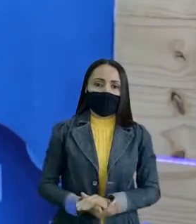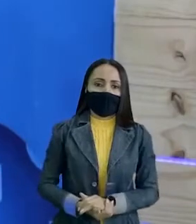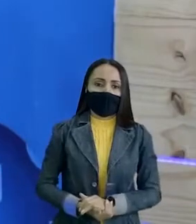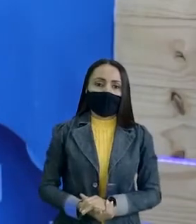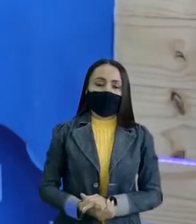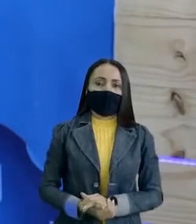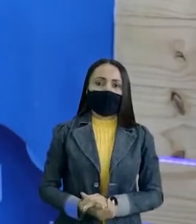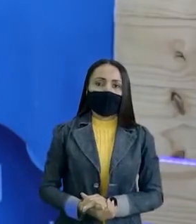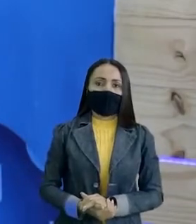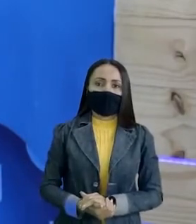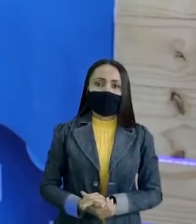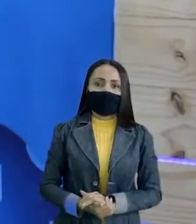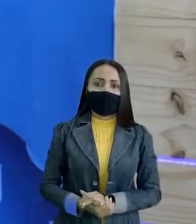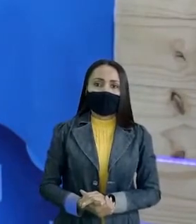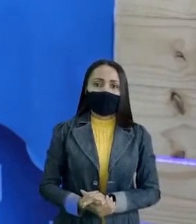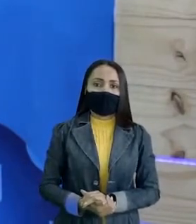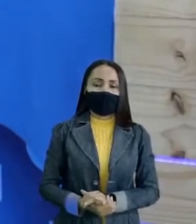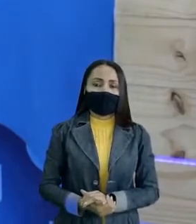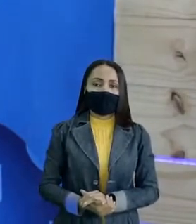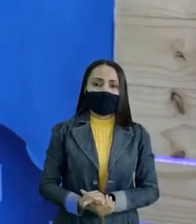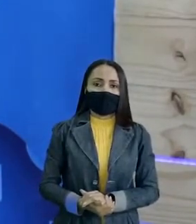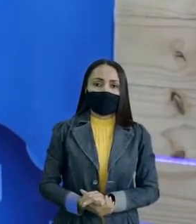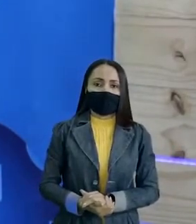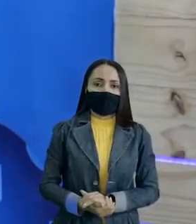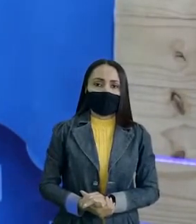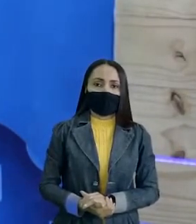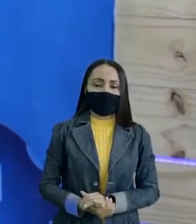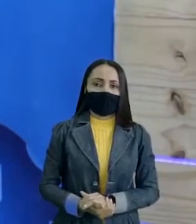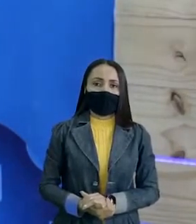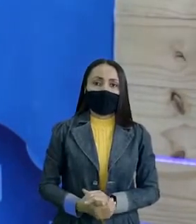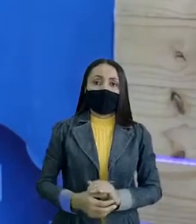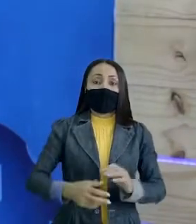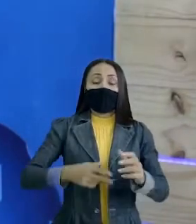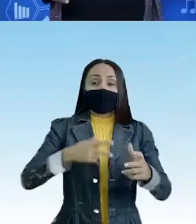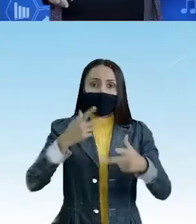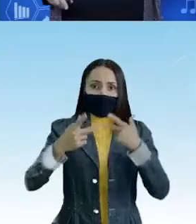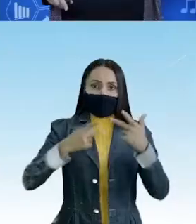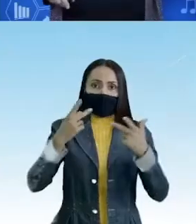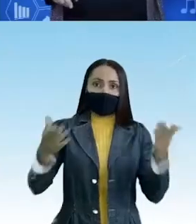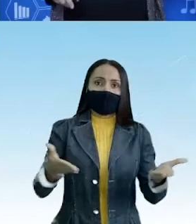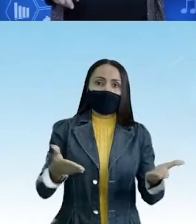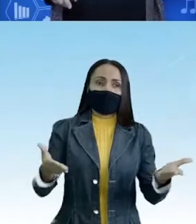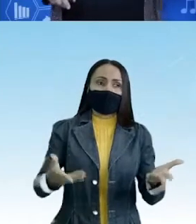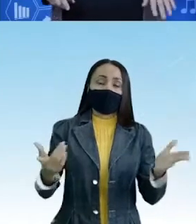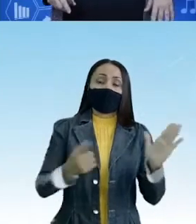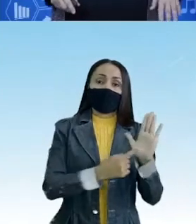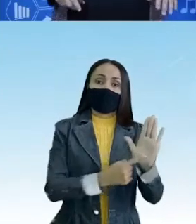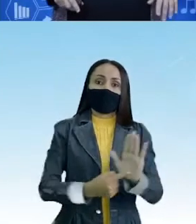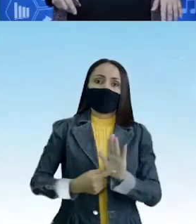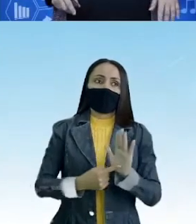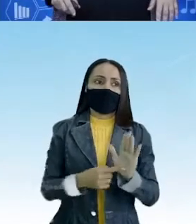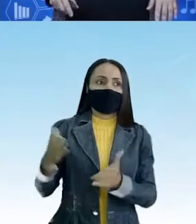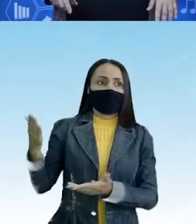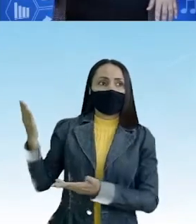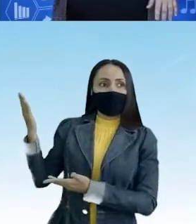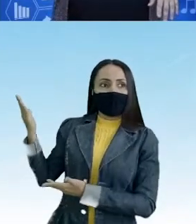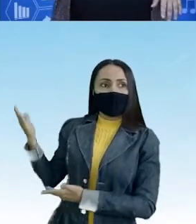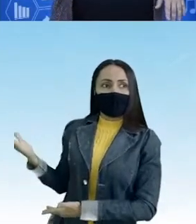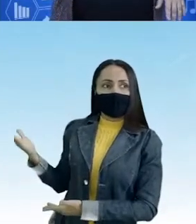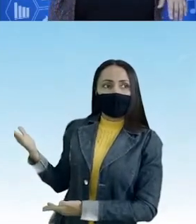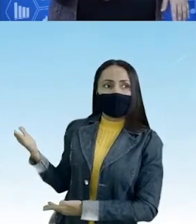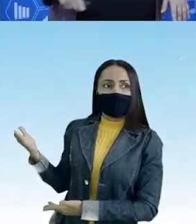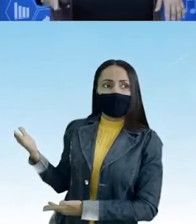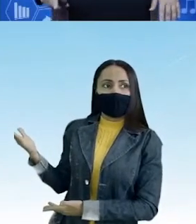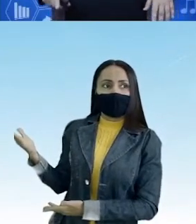venha. Então, bora lá. Aí eu estou botando, falei, né? E agora eu estou mostrando o que eu acabei de falar.